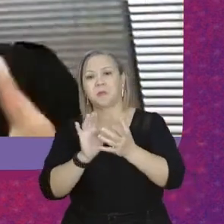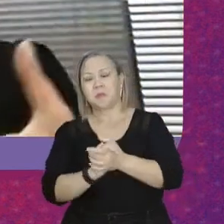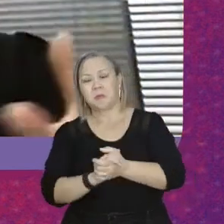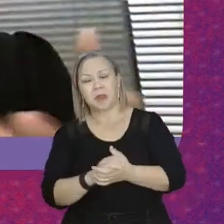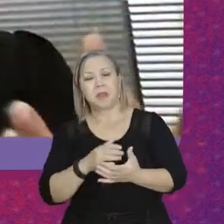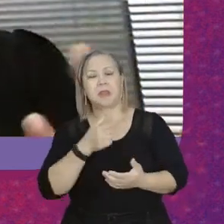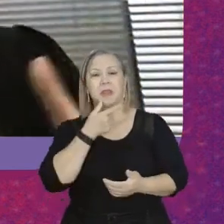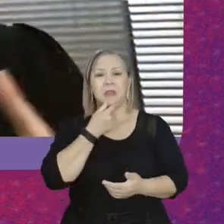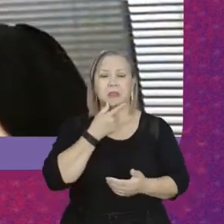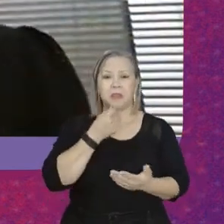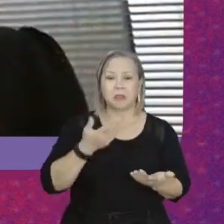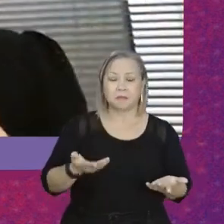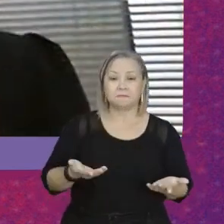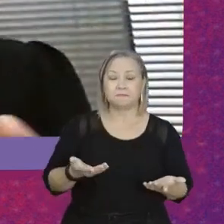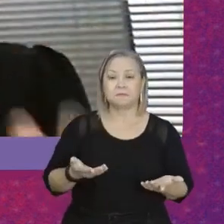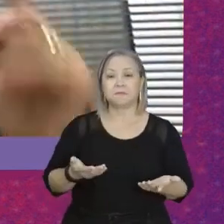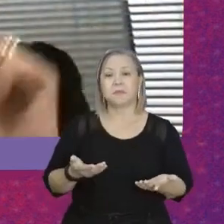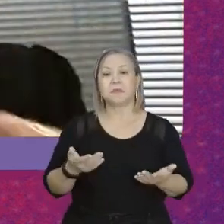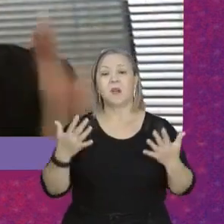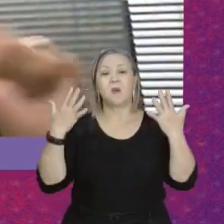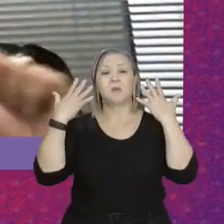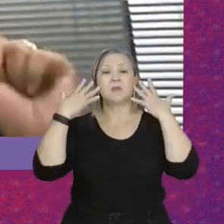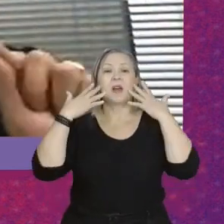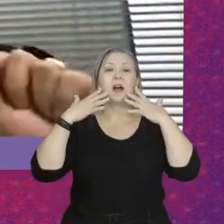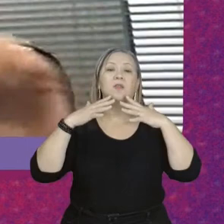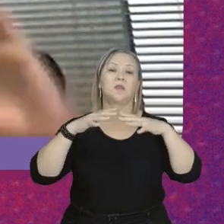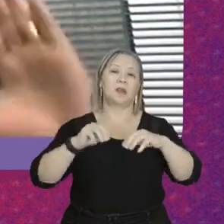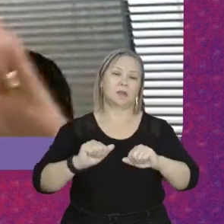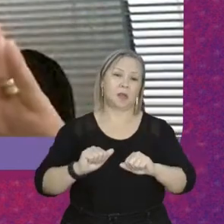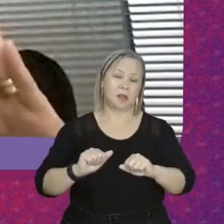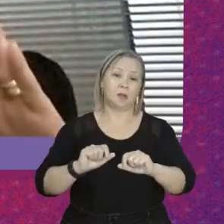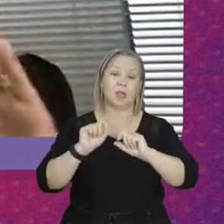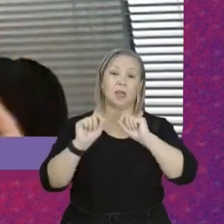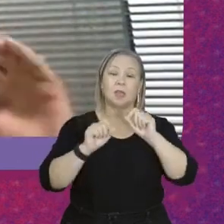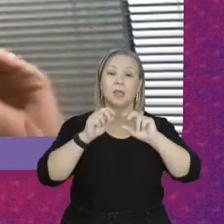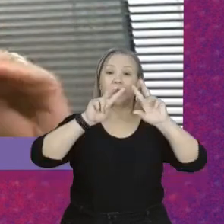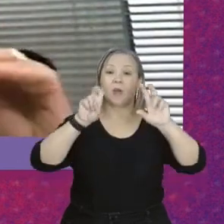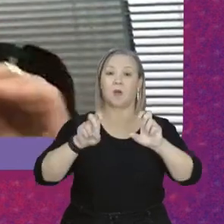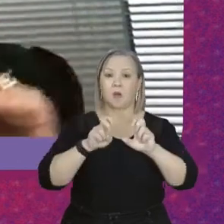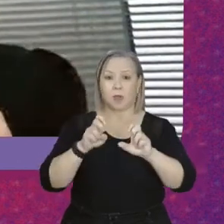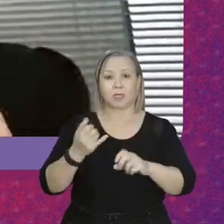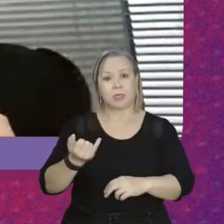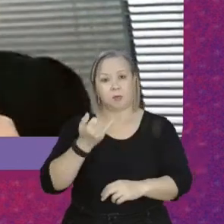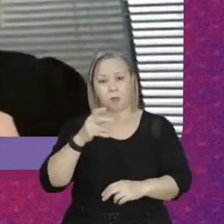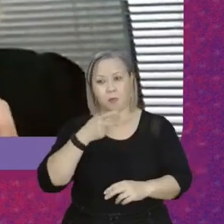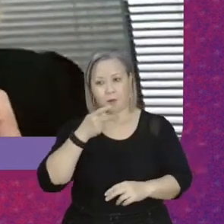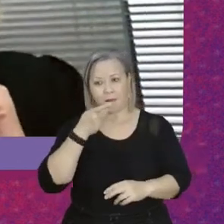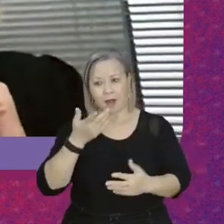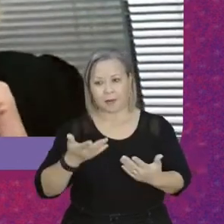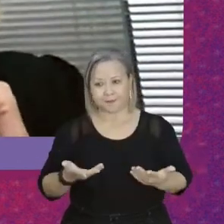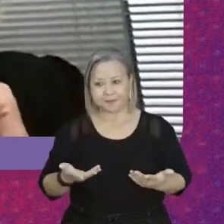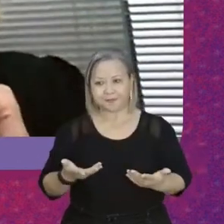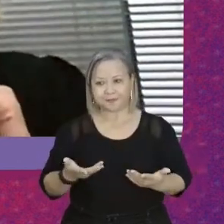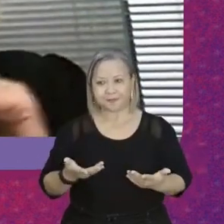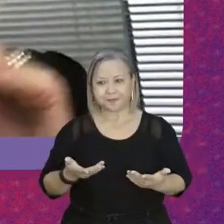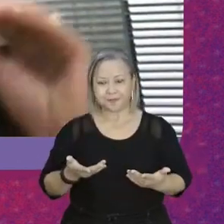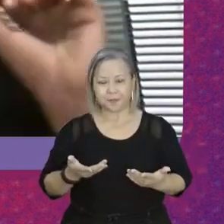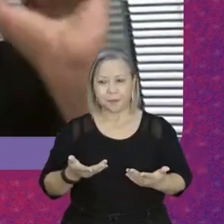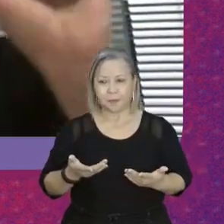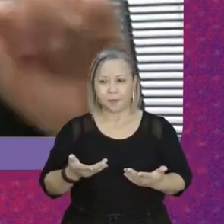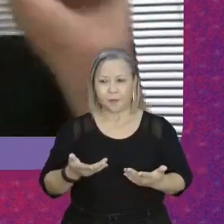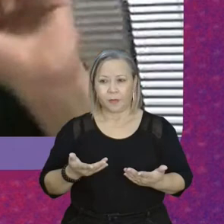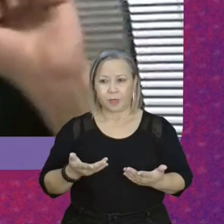marido, enfim. Então, isso é naturalizado e tem um ponto, vou fechando aqui, que eu já vi que, né, passou meus 40